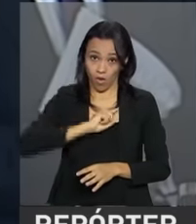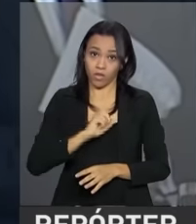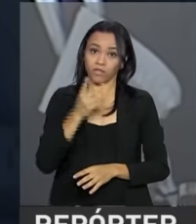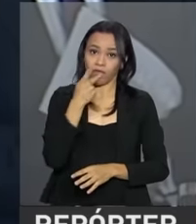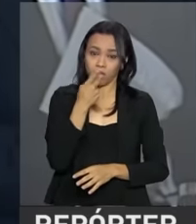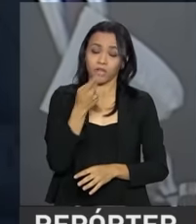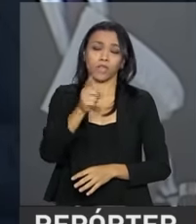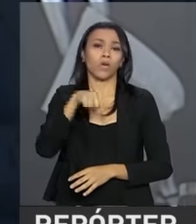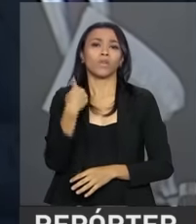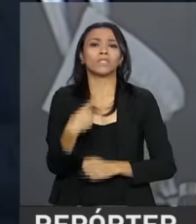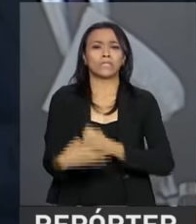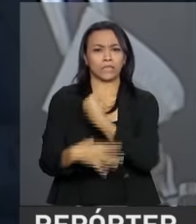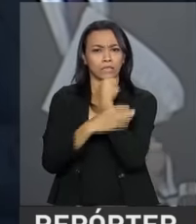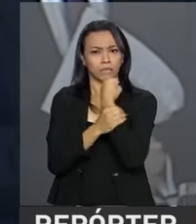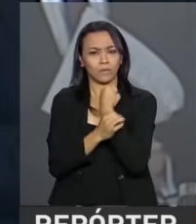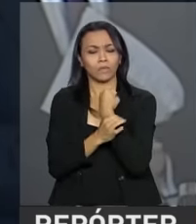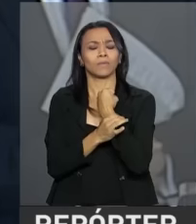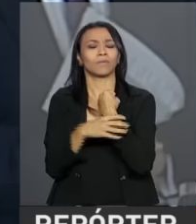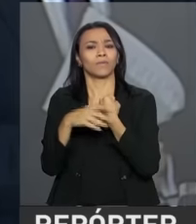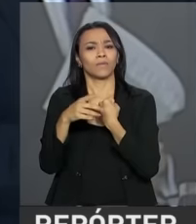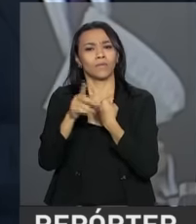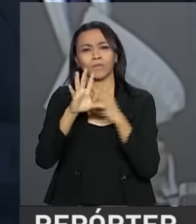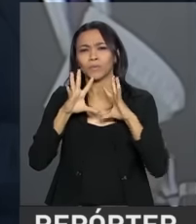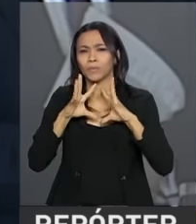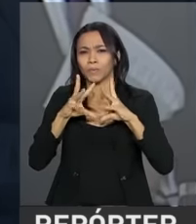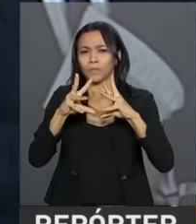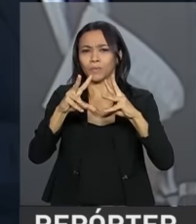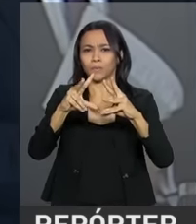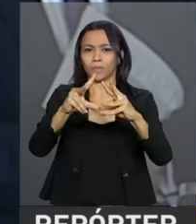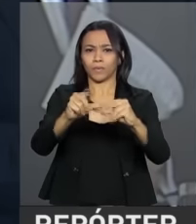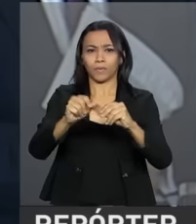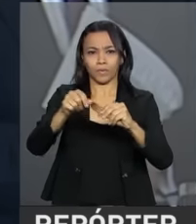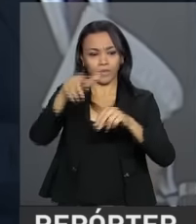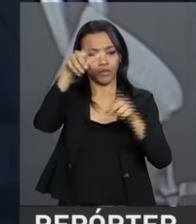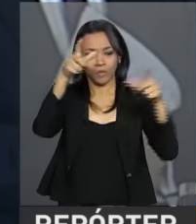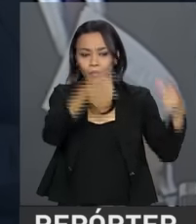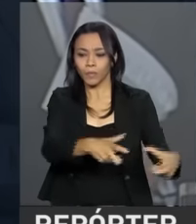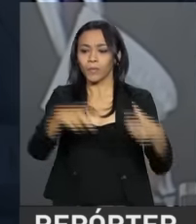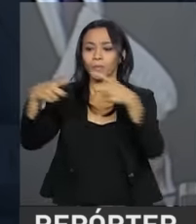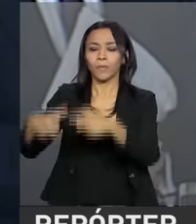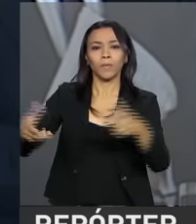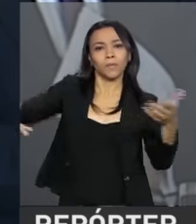servirá para desarrollar toda esa zona y poder ahorrar el